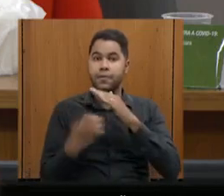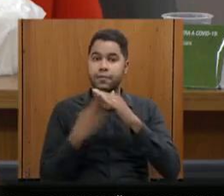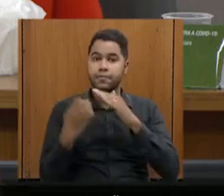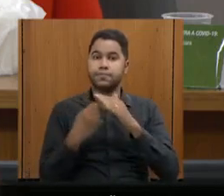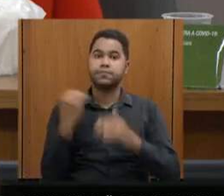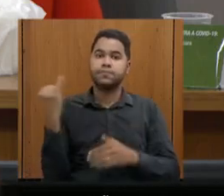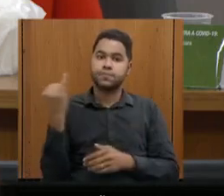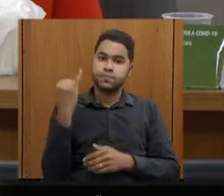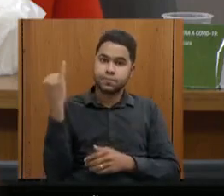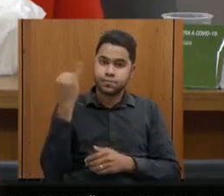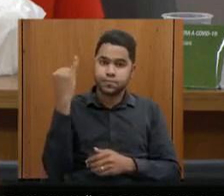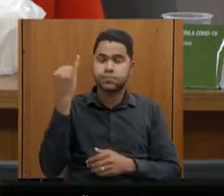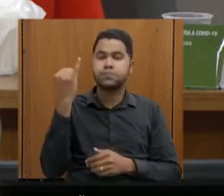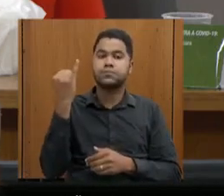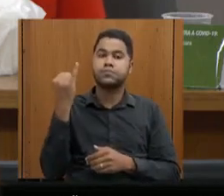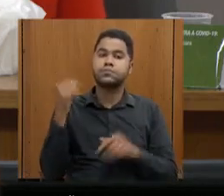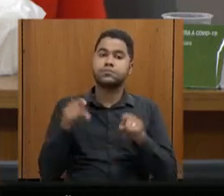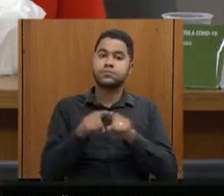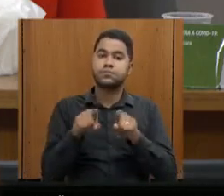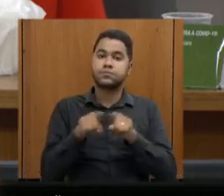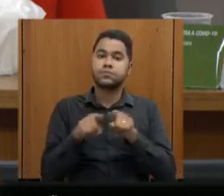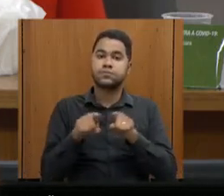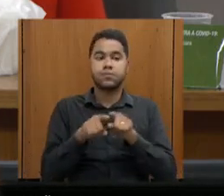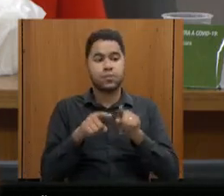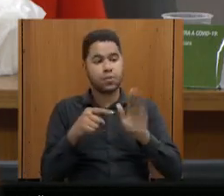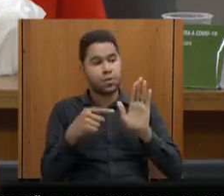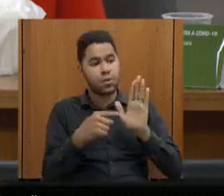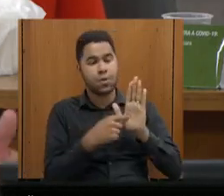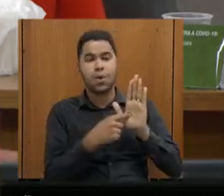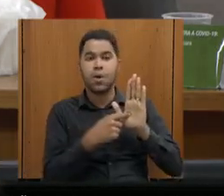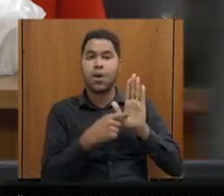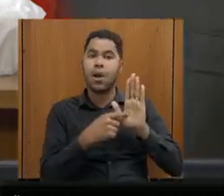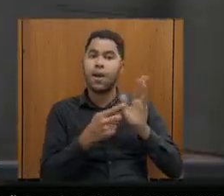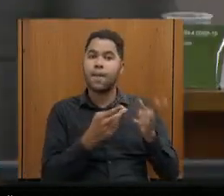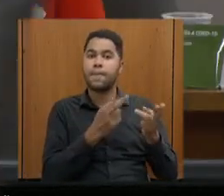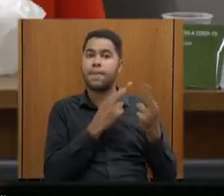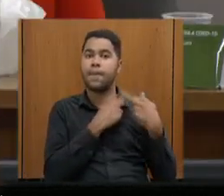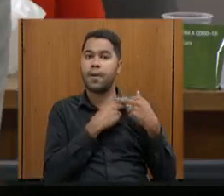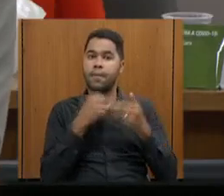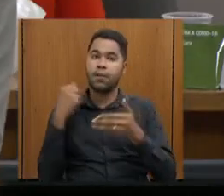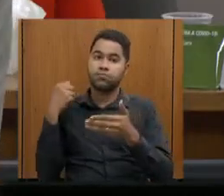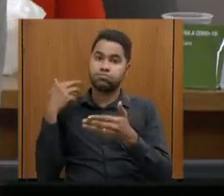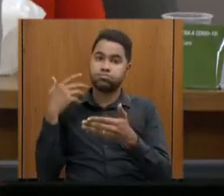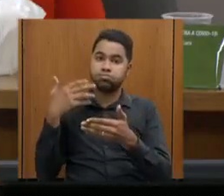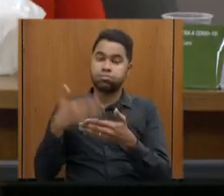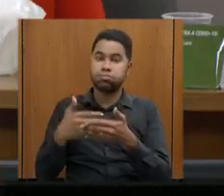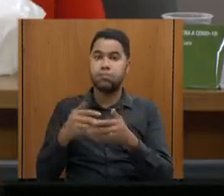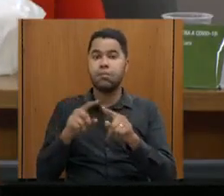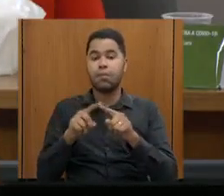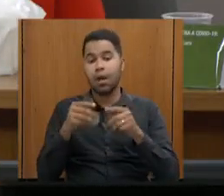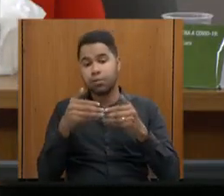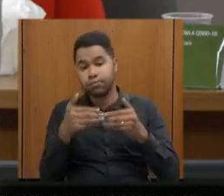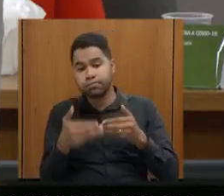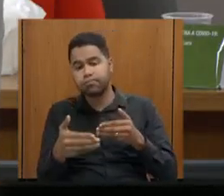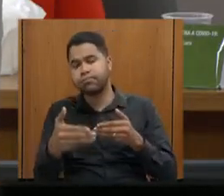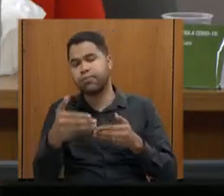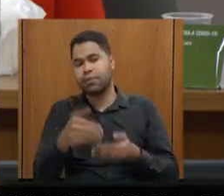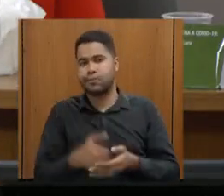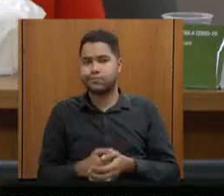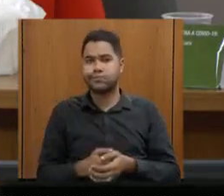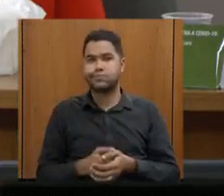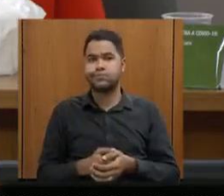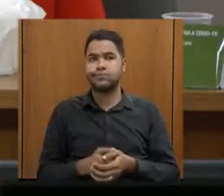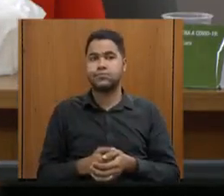importante histórica e que cumpre um papel importante ao longo dos anos mas que olhando para frente